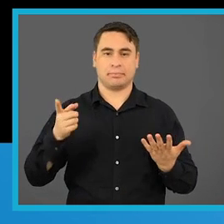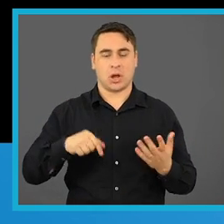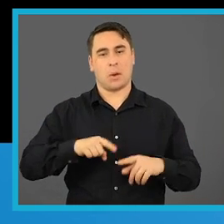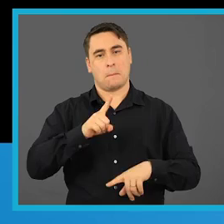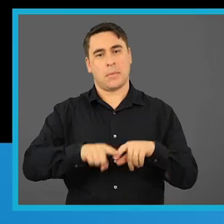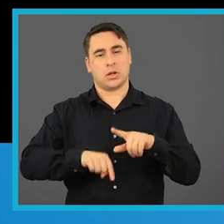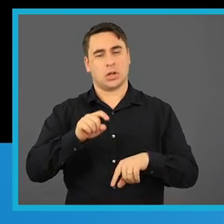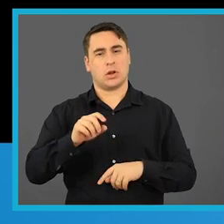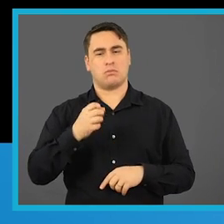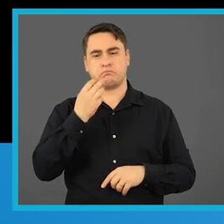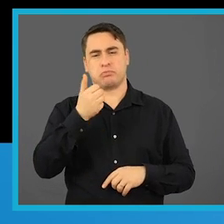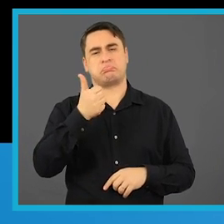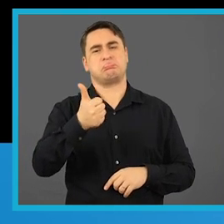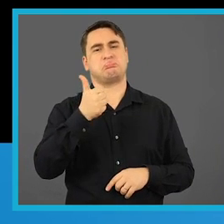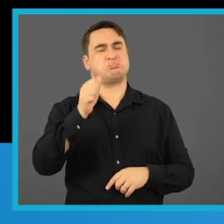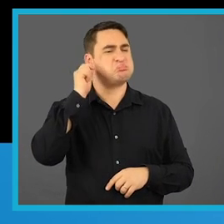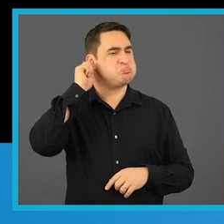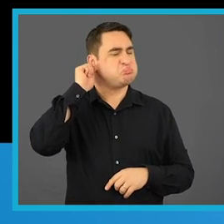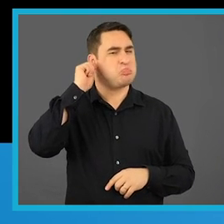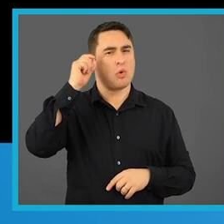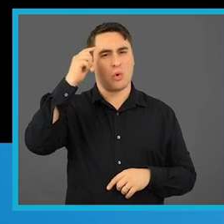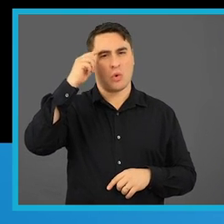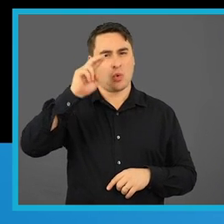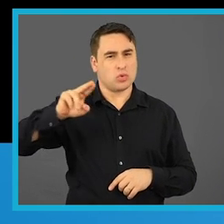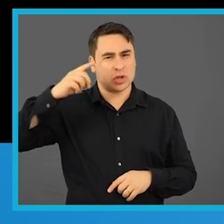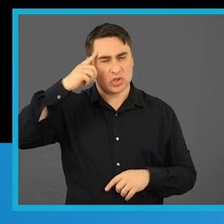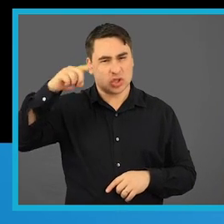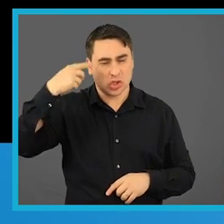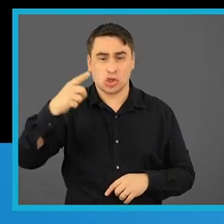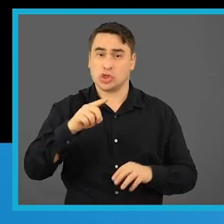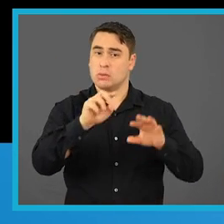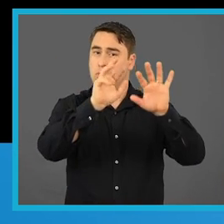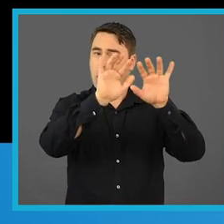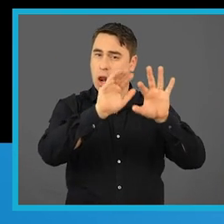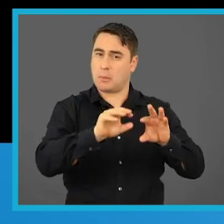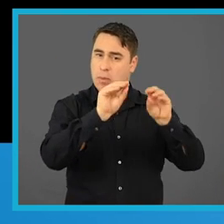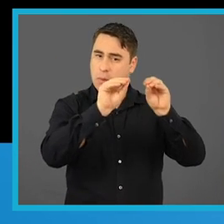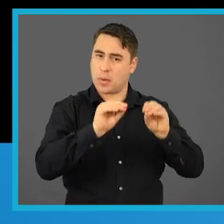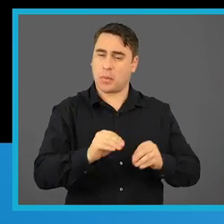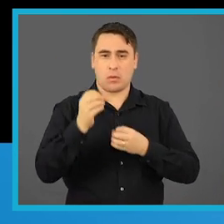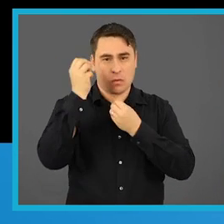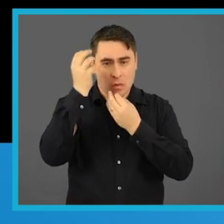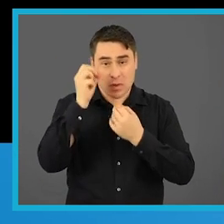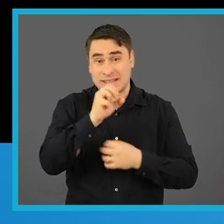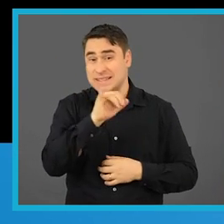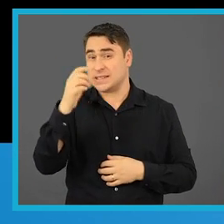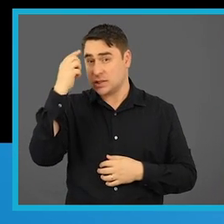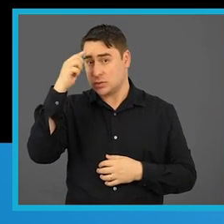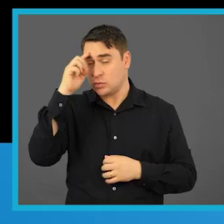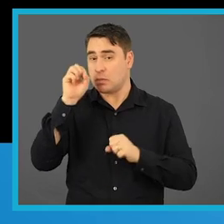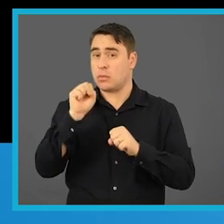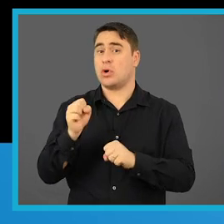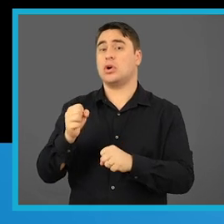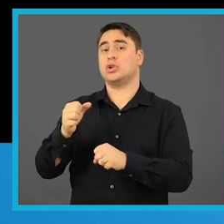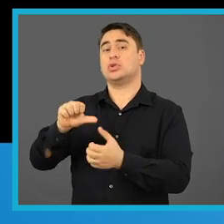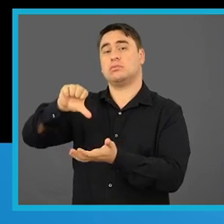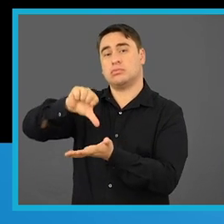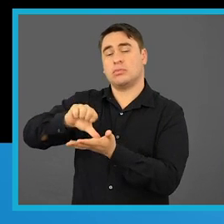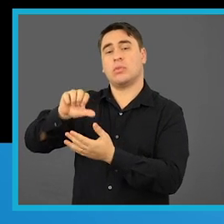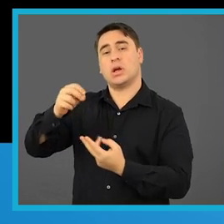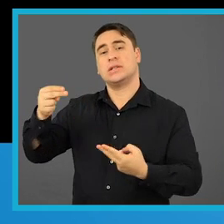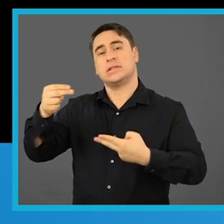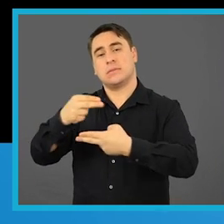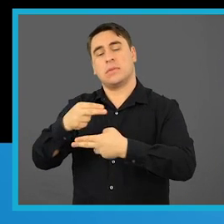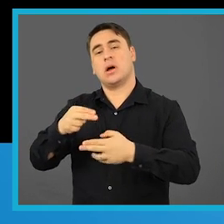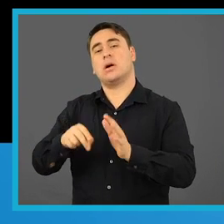Enfim, este é um material muito útil para você utilizar no dia a dia. Preencha com carinho. Em caso de dúvida, procure